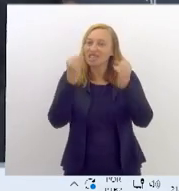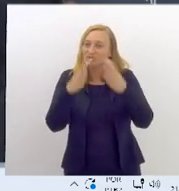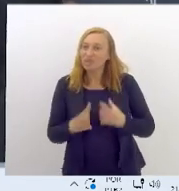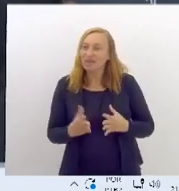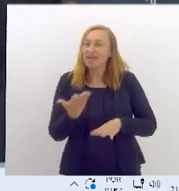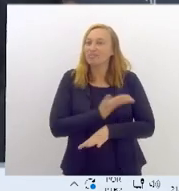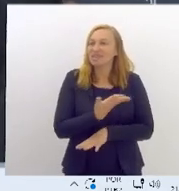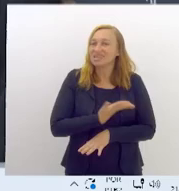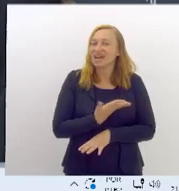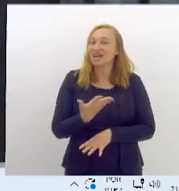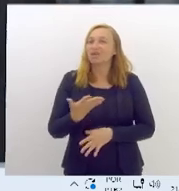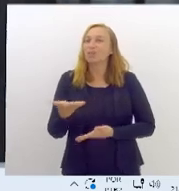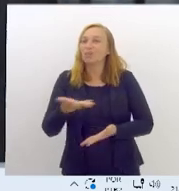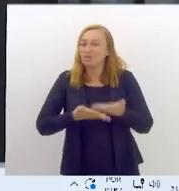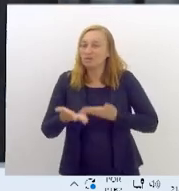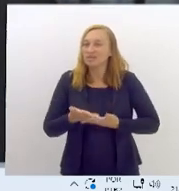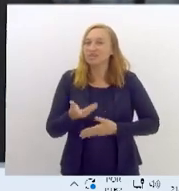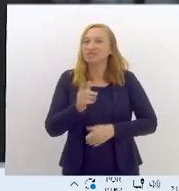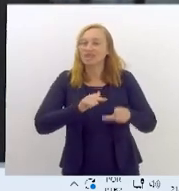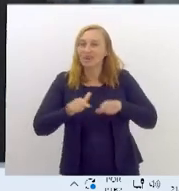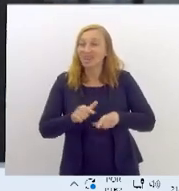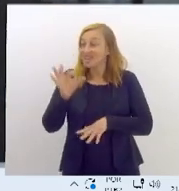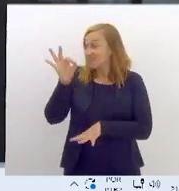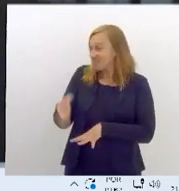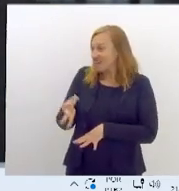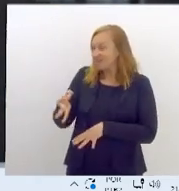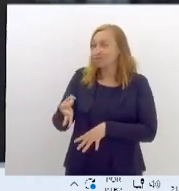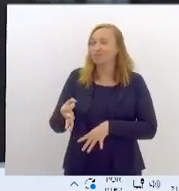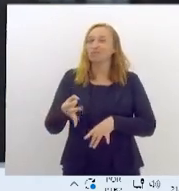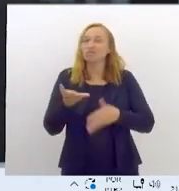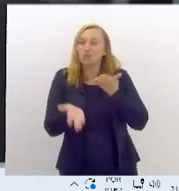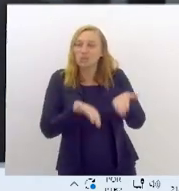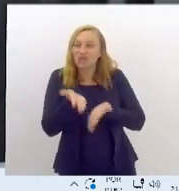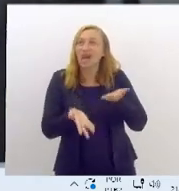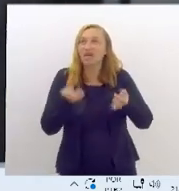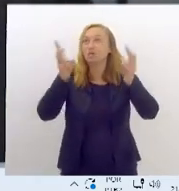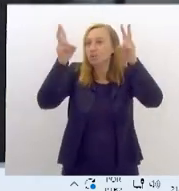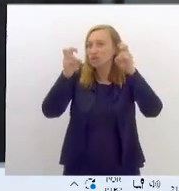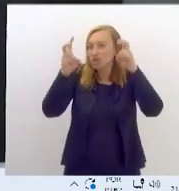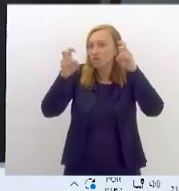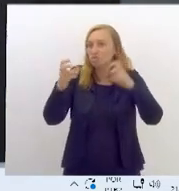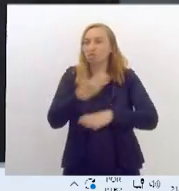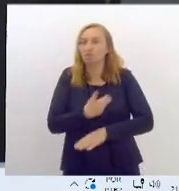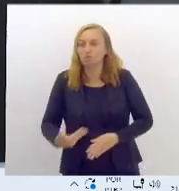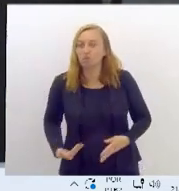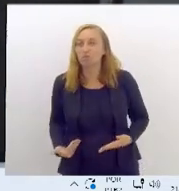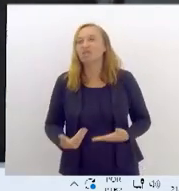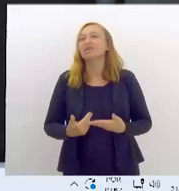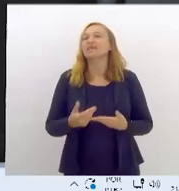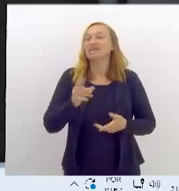como companheirismo trabalho com os assuntos públicos